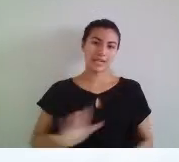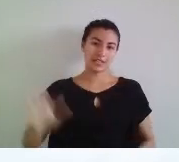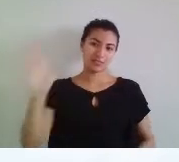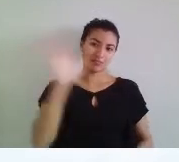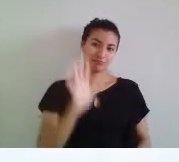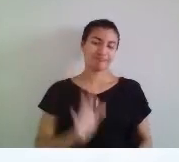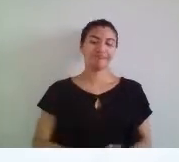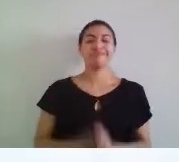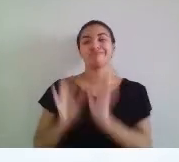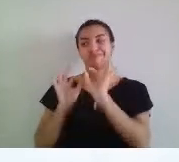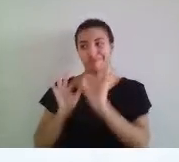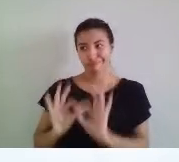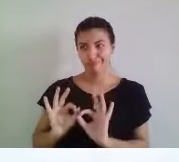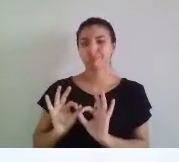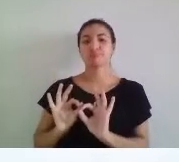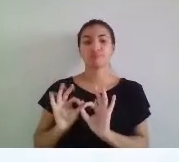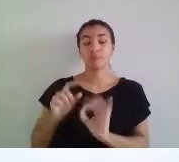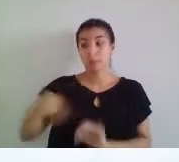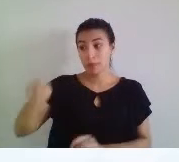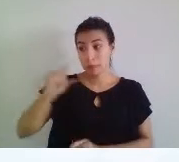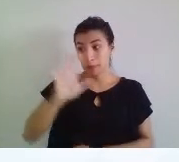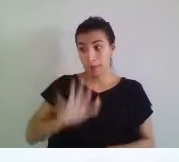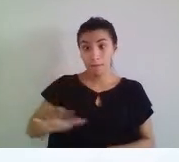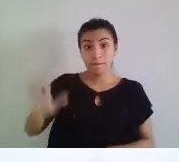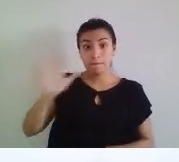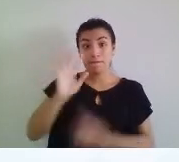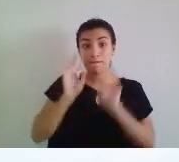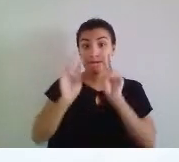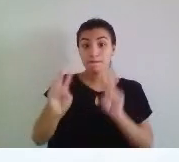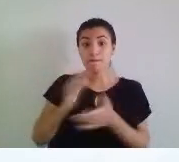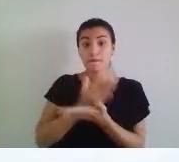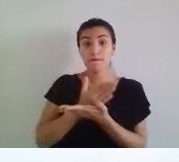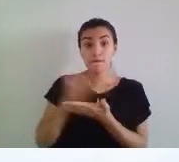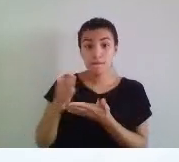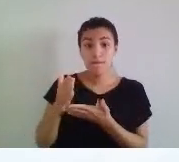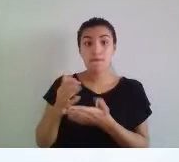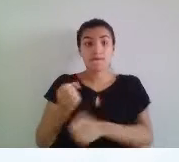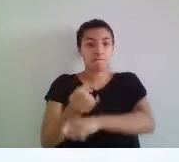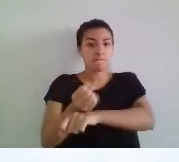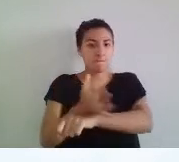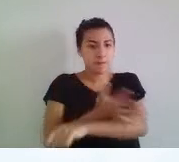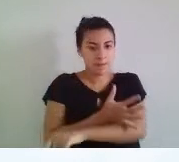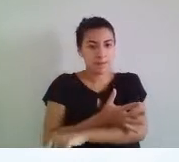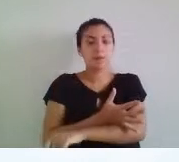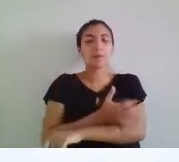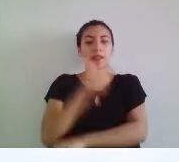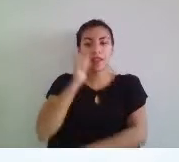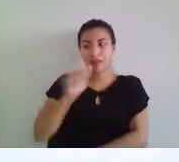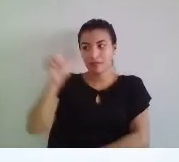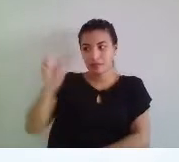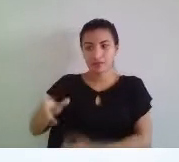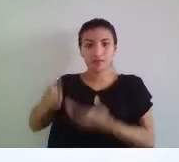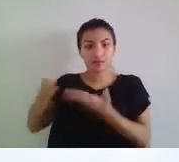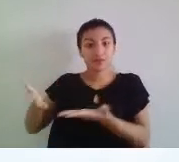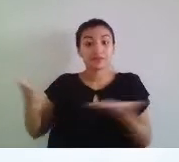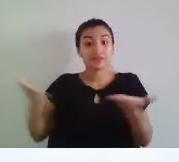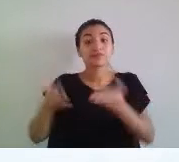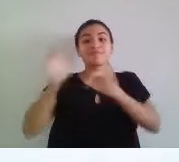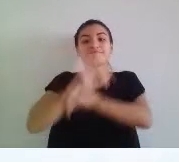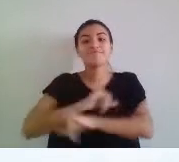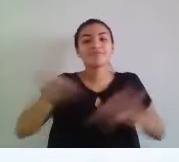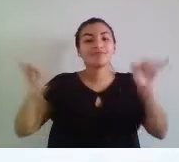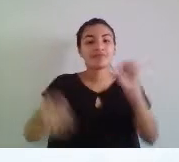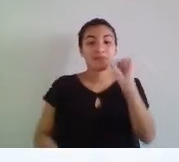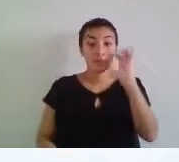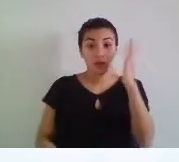Com certeza. E essas imagens que nós vimos aqui no início foi para emocionar mesmo a doutora, que é o lançamento que aconteceu há